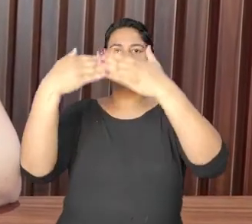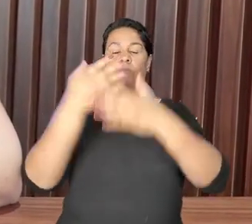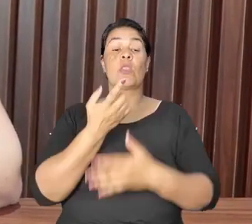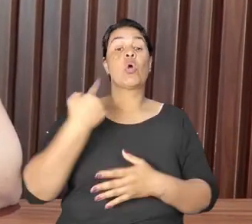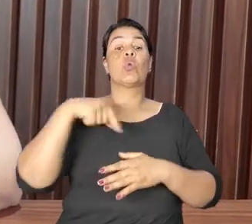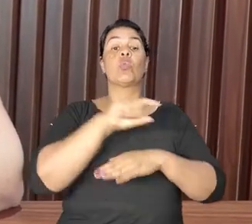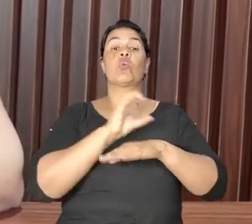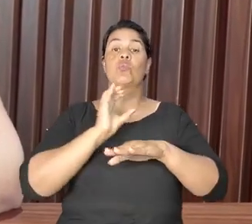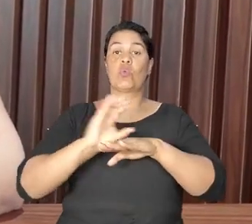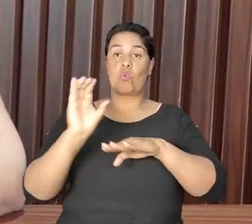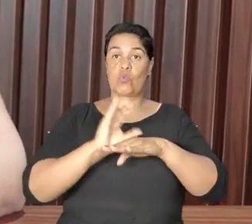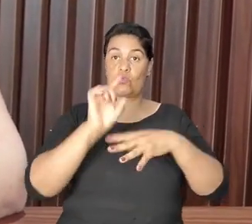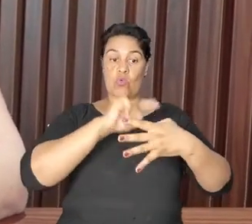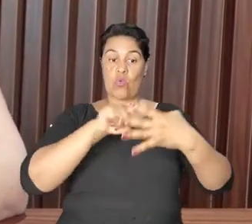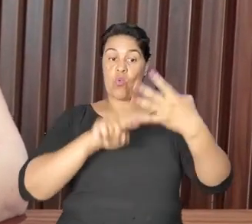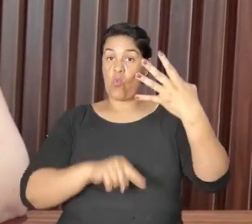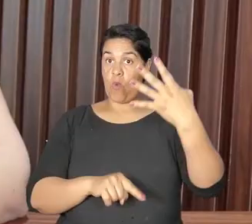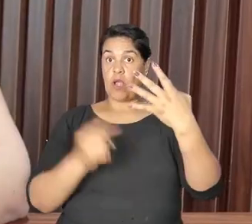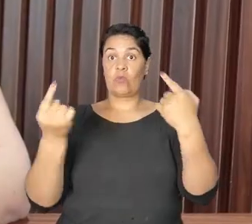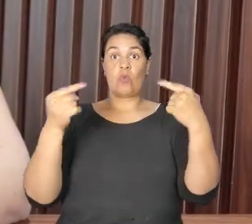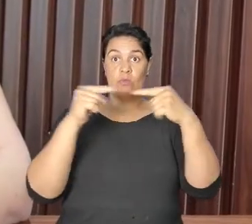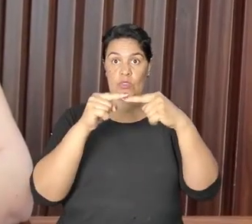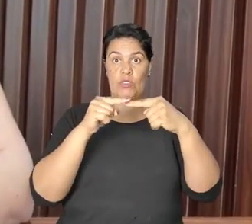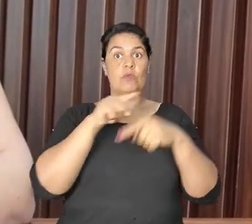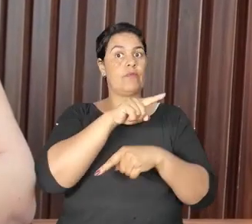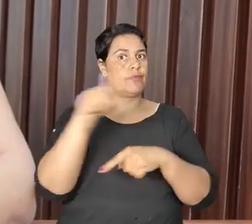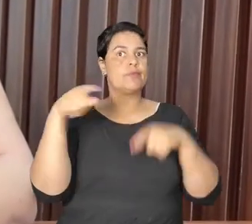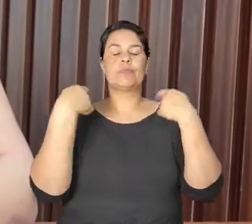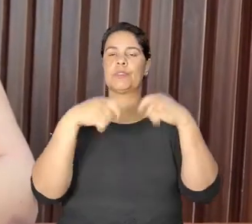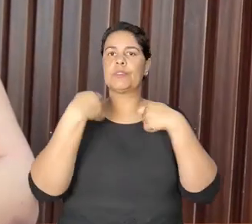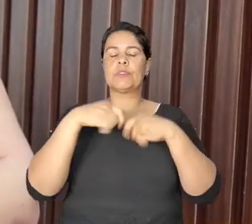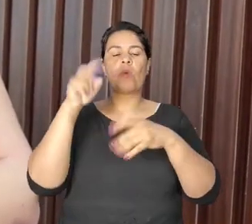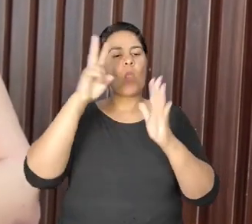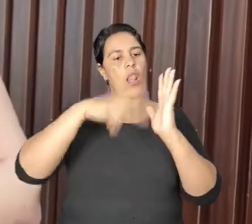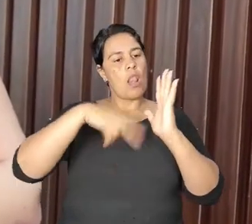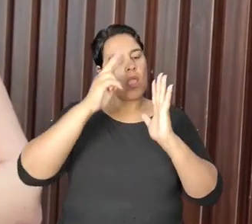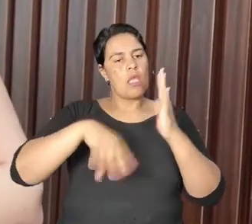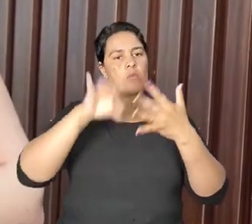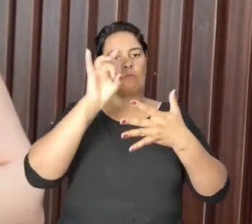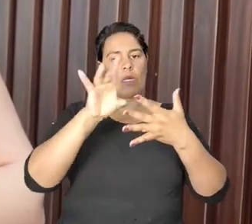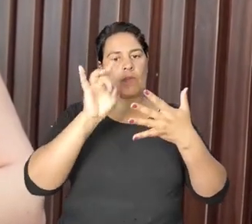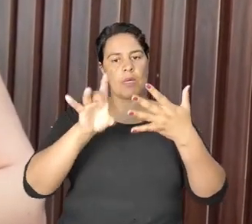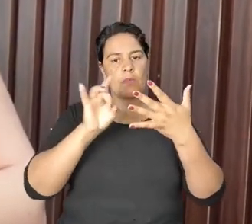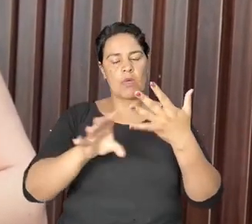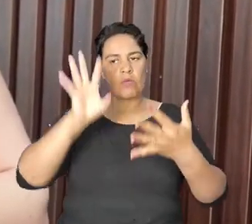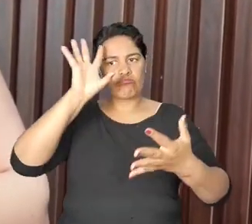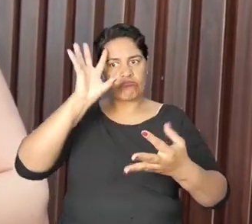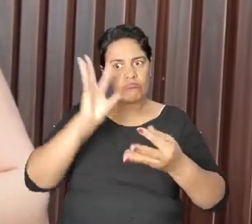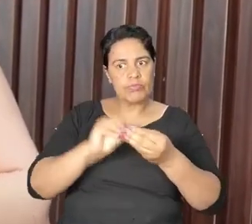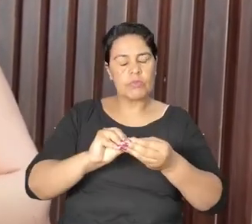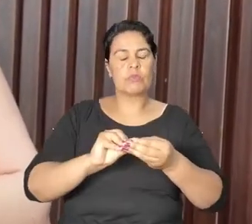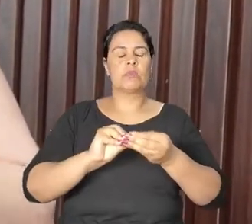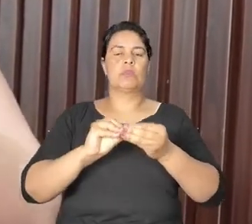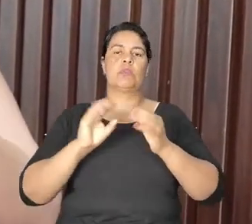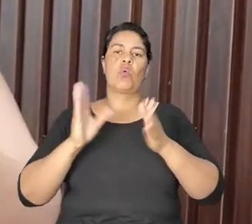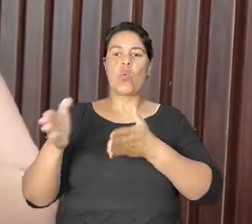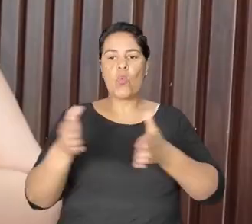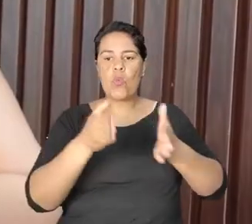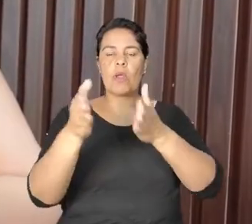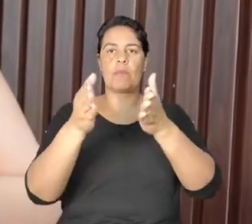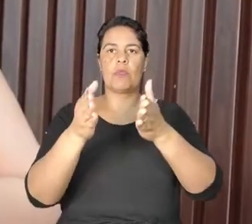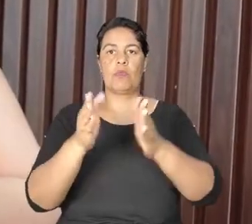Nosso curso tem 4 objetivos de aprendizagem. É importante que leiam cada um para compreender os caminhos